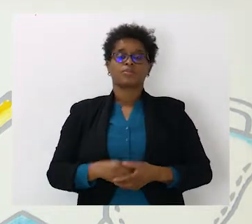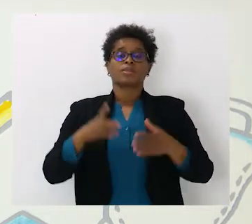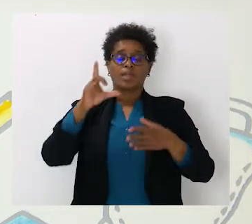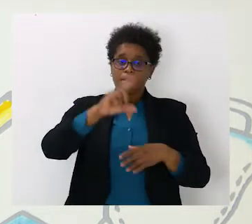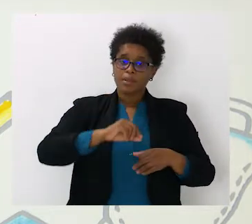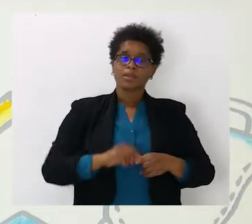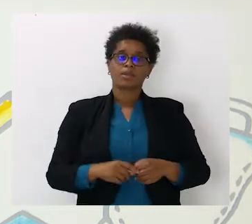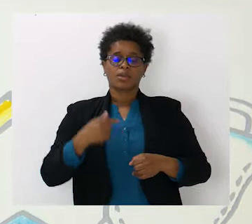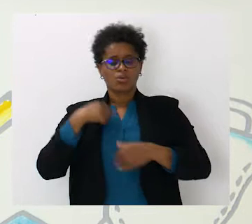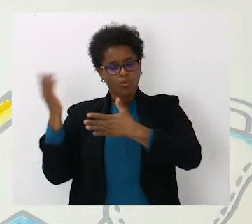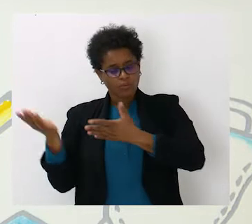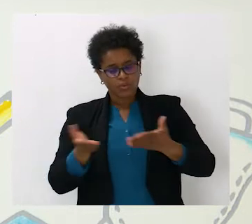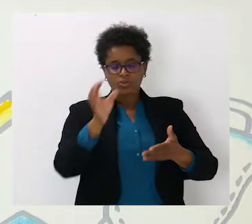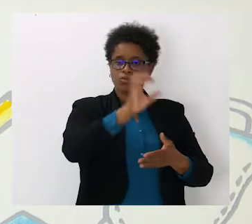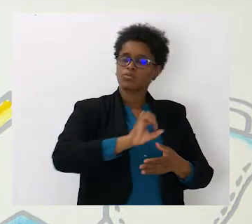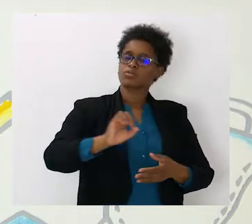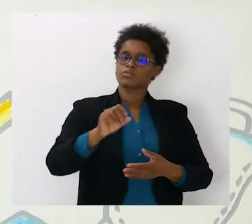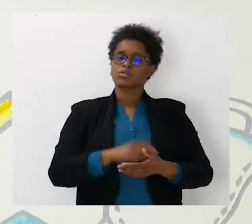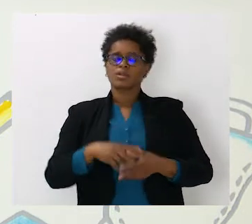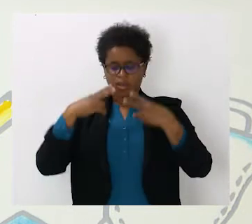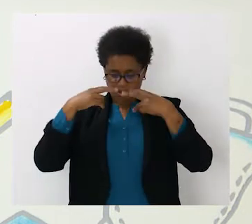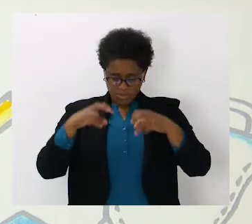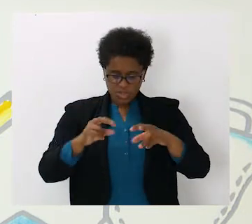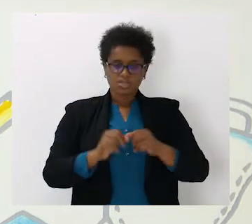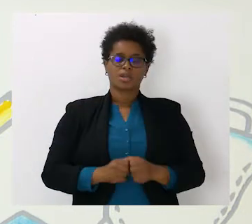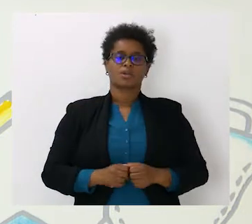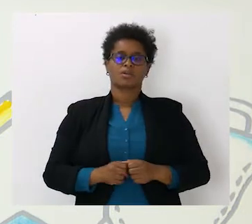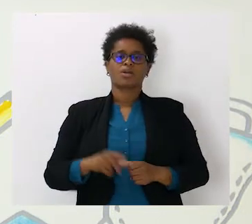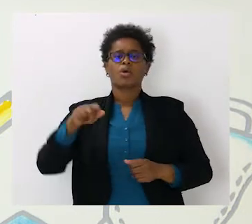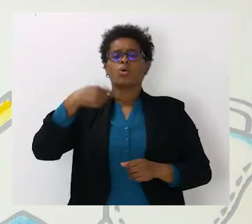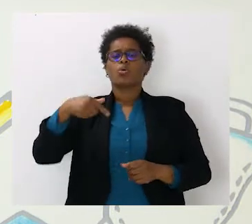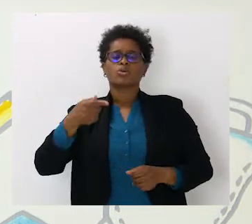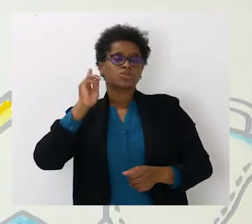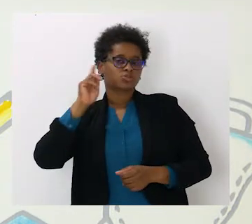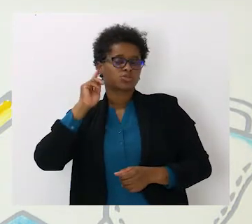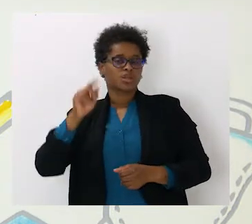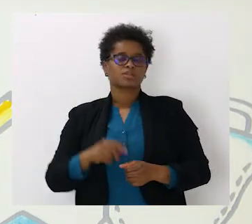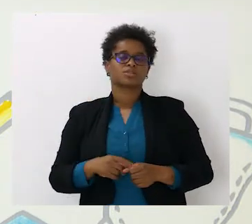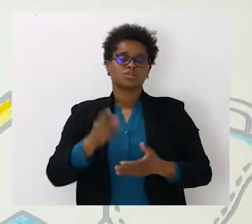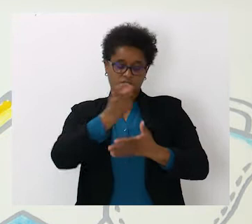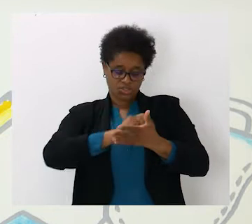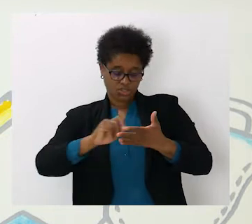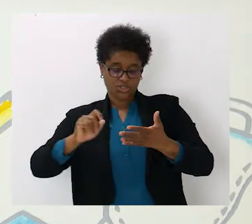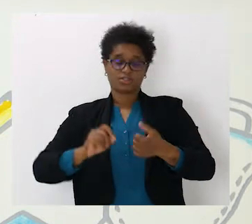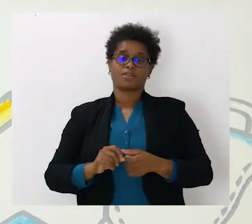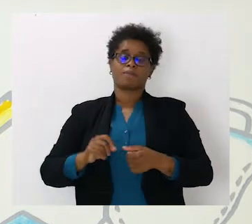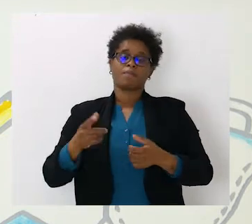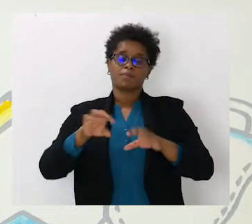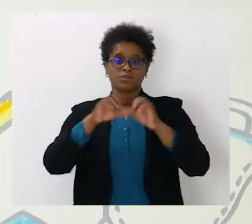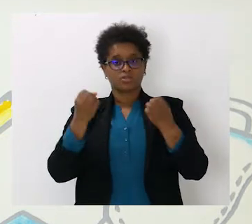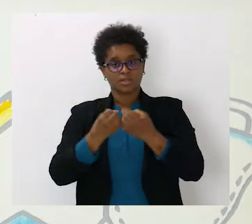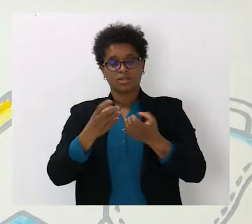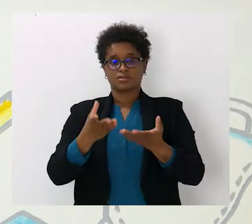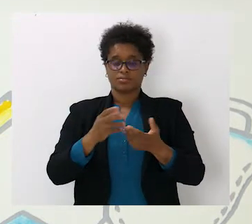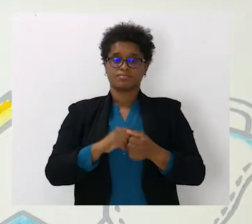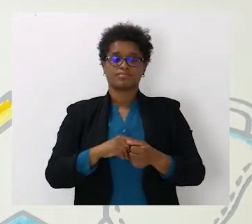Portanto, também eu vos convido a pesquisar outras importâncias da escrita para a